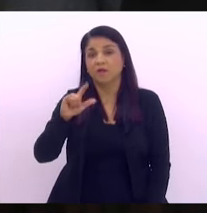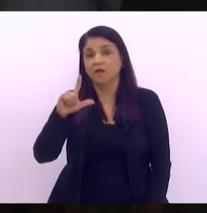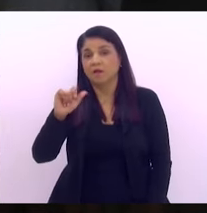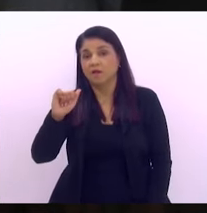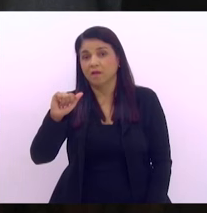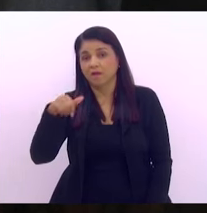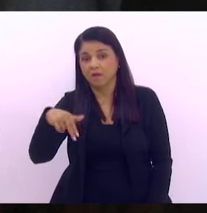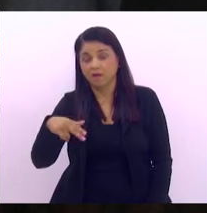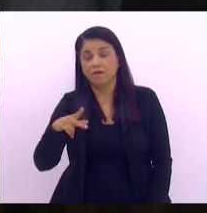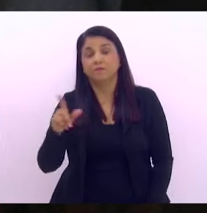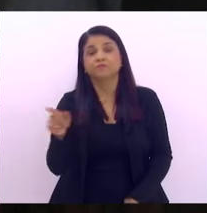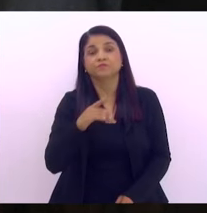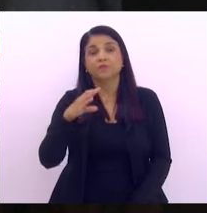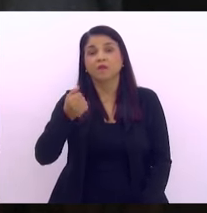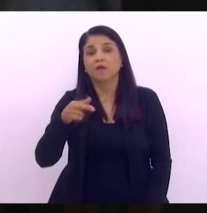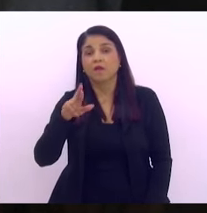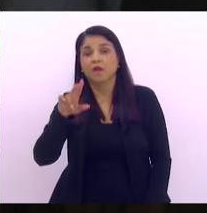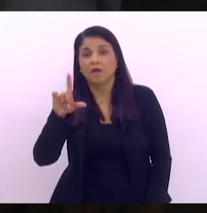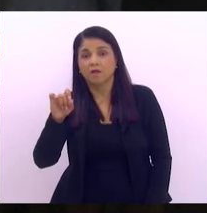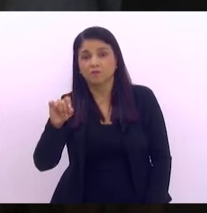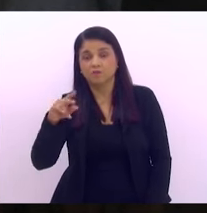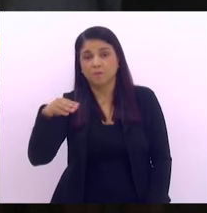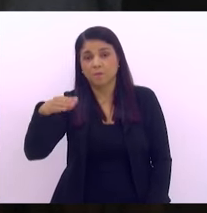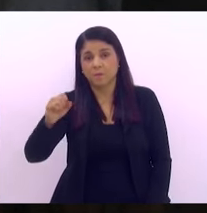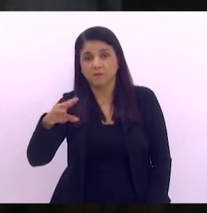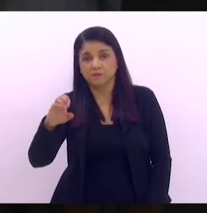Alan Lopes e Carlos Macedo. Pendendo de